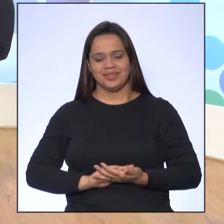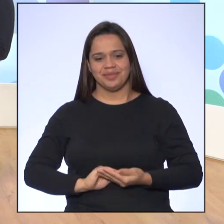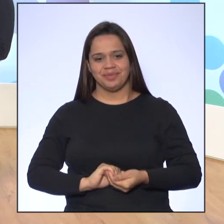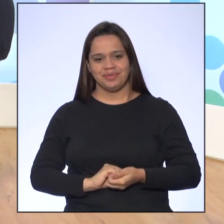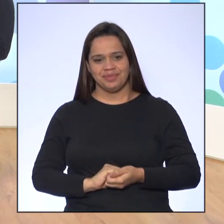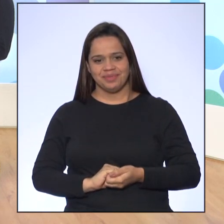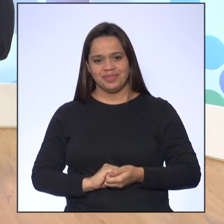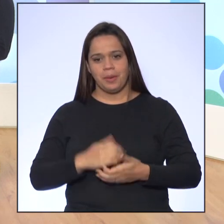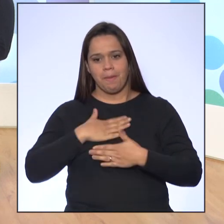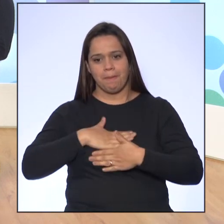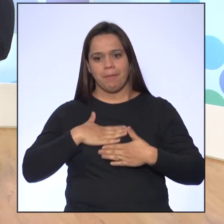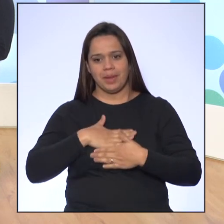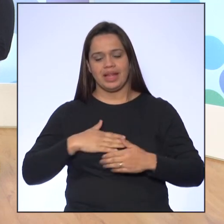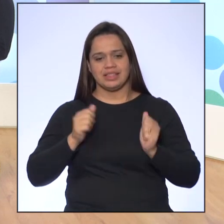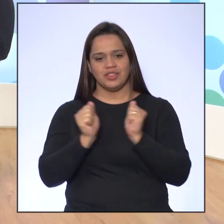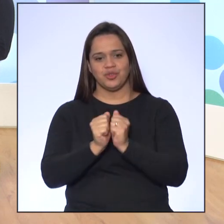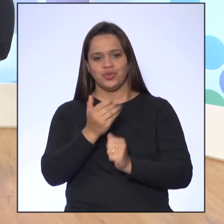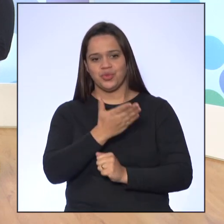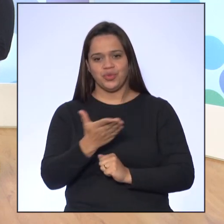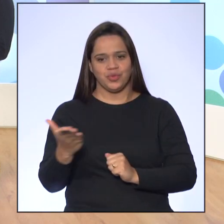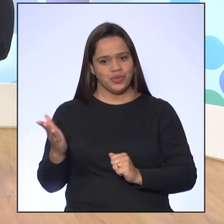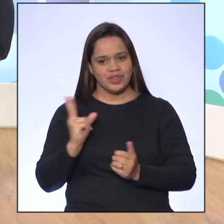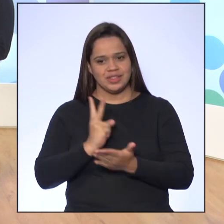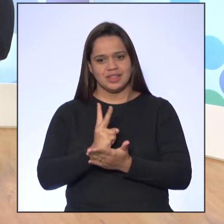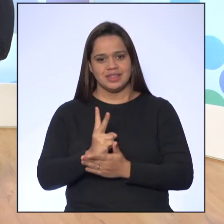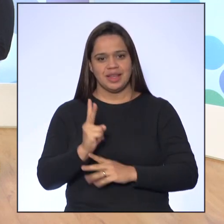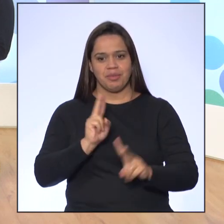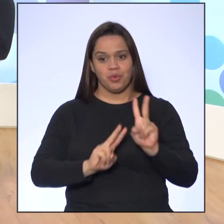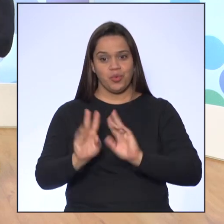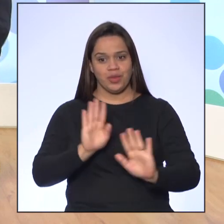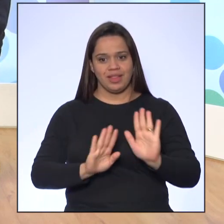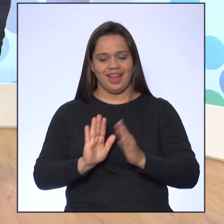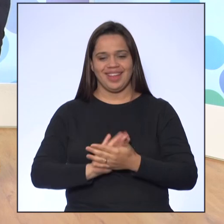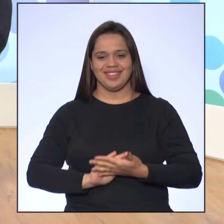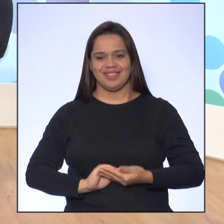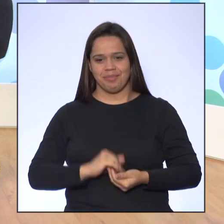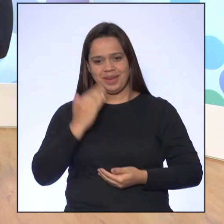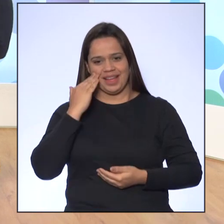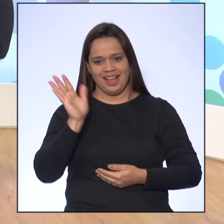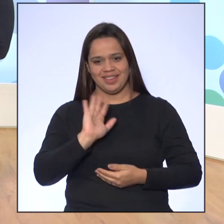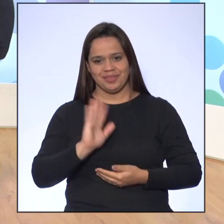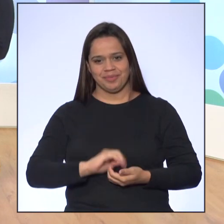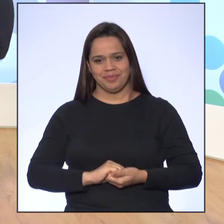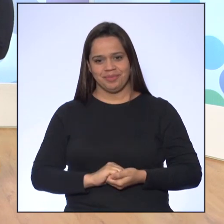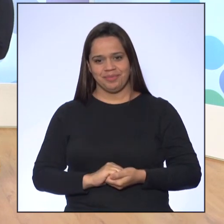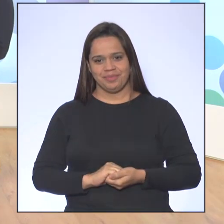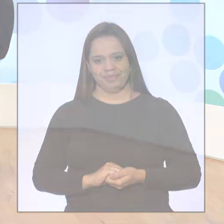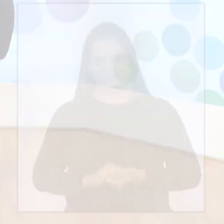todos. Foi um prazer estar aqui com vocês. Sempre cuidado, tá bom? Muito obrigado. Tchau, tchau.